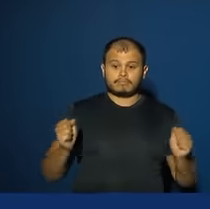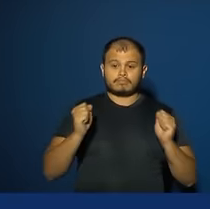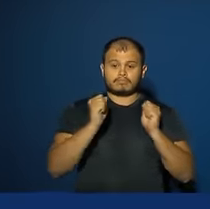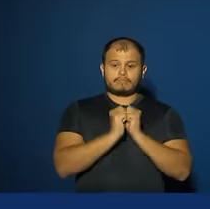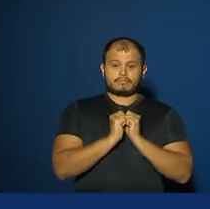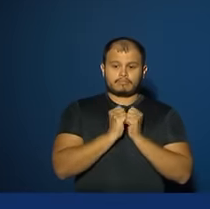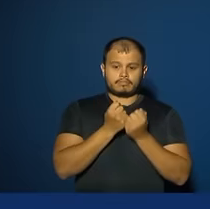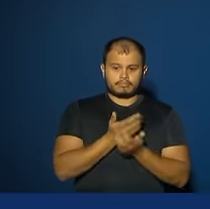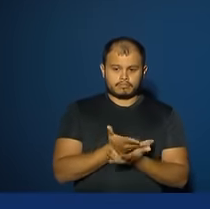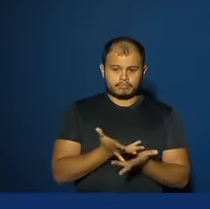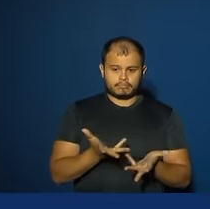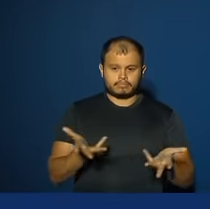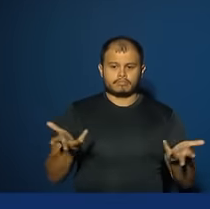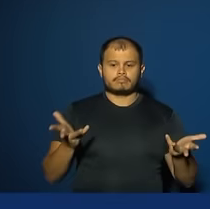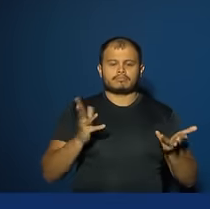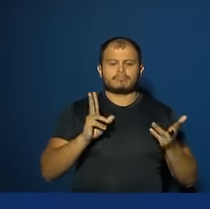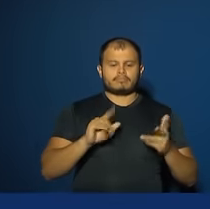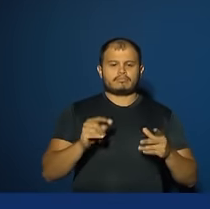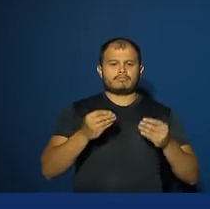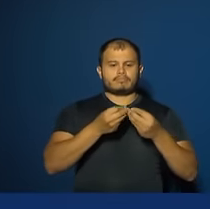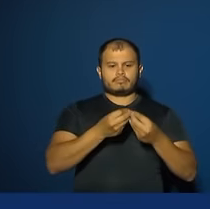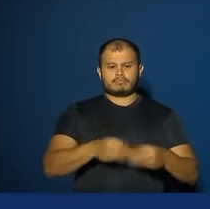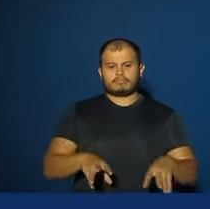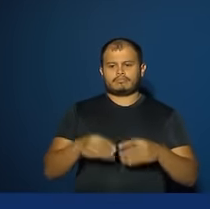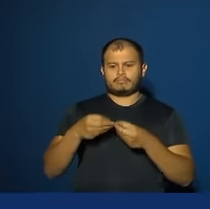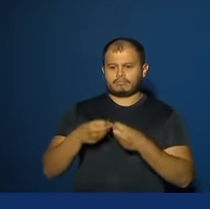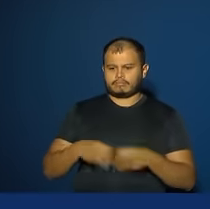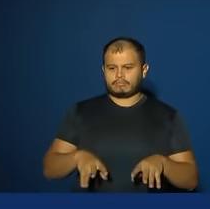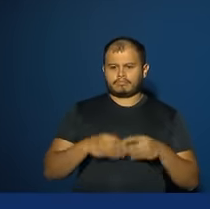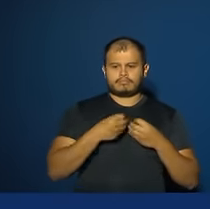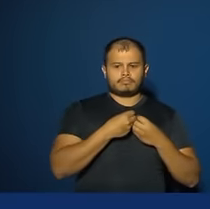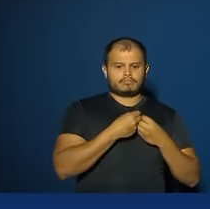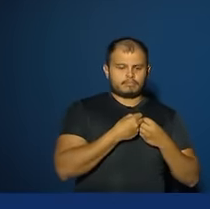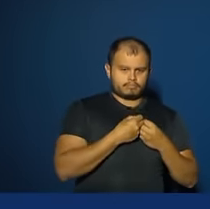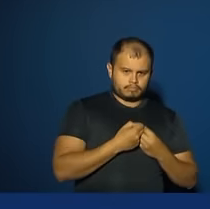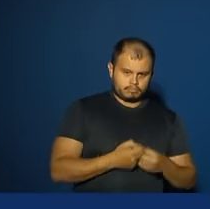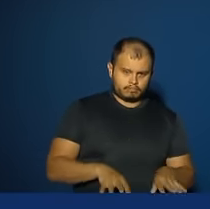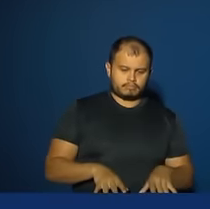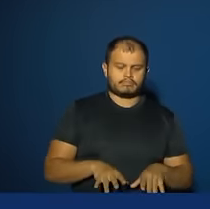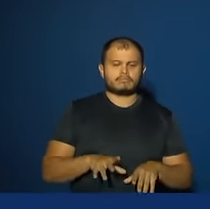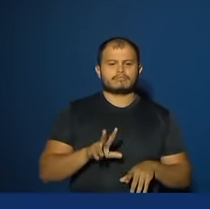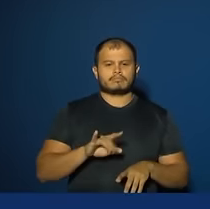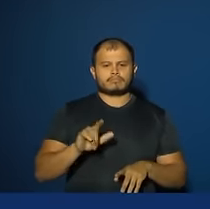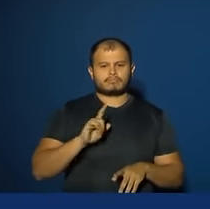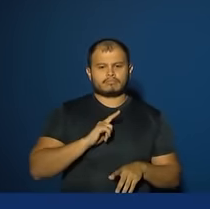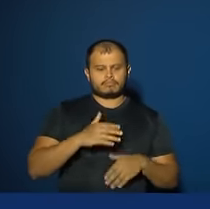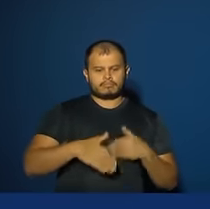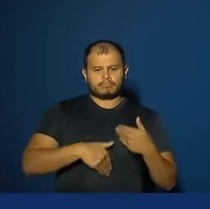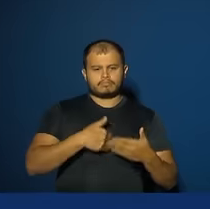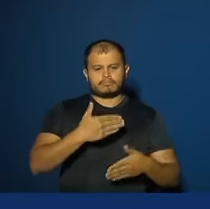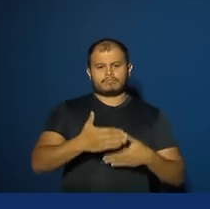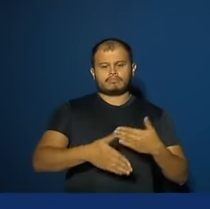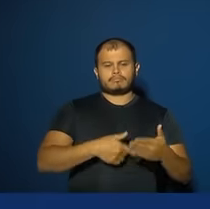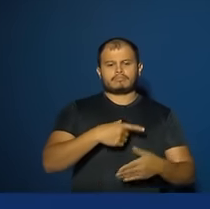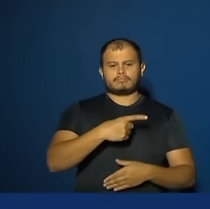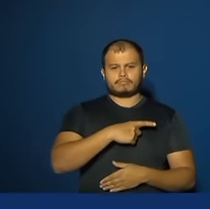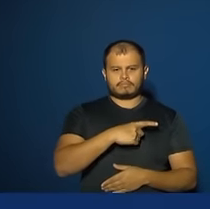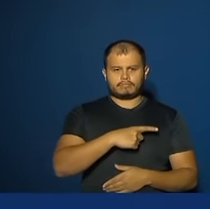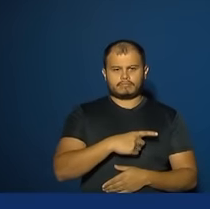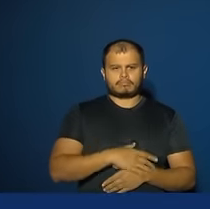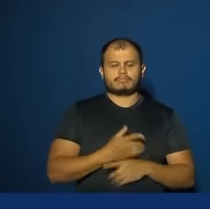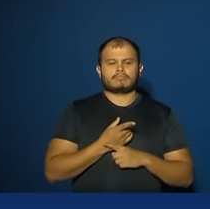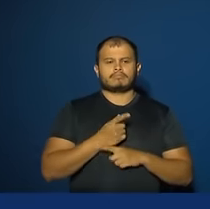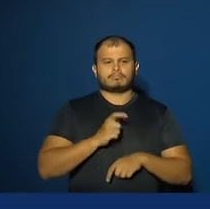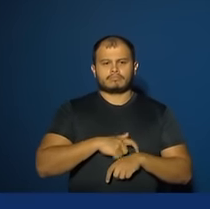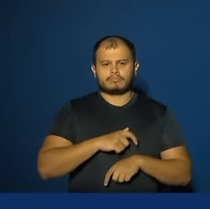inflação, uma vez ultrapassadas contribuições, vamos dizer assim, exógenas que você pode estar tendo nos preços de